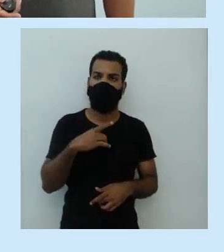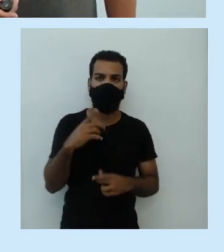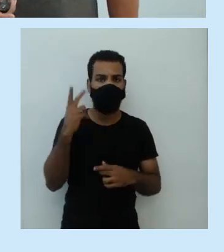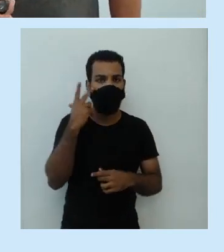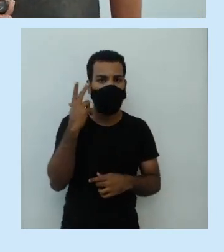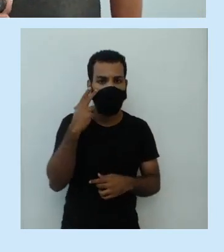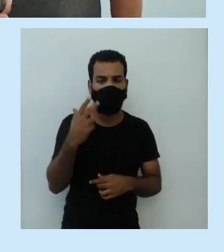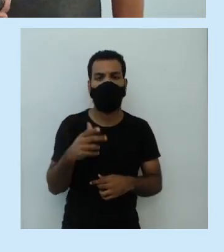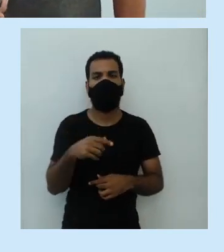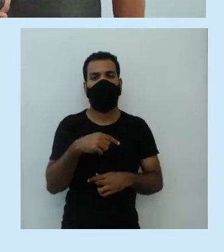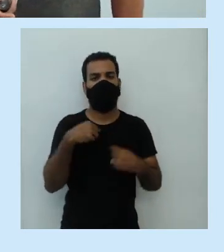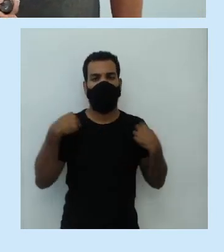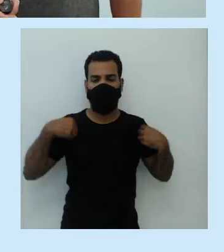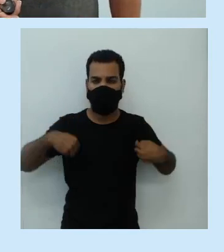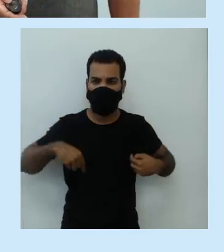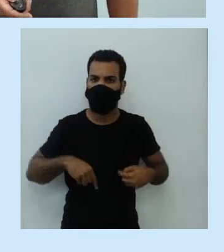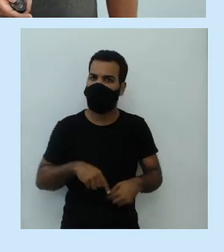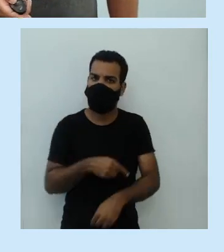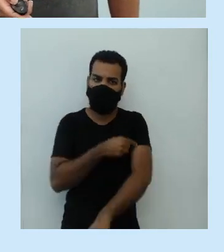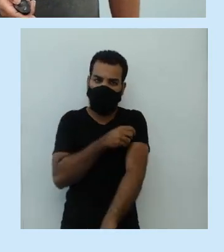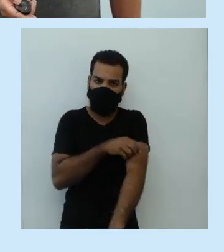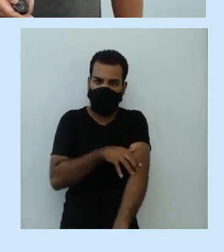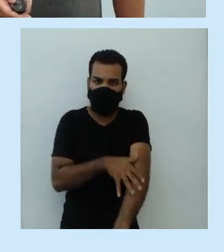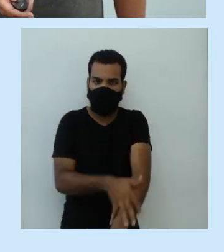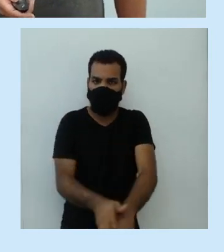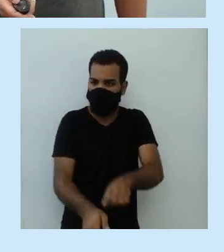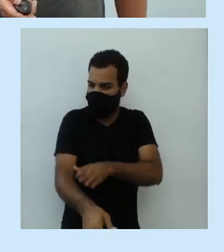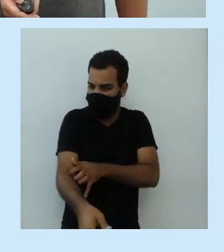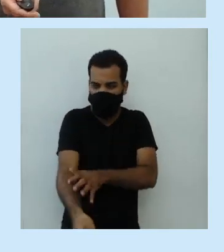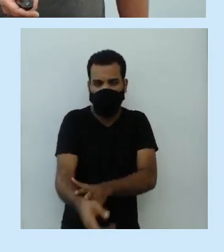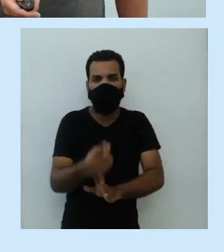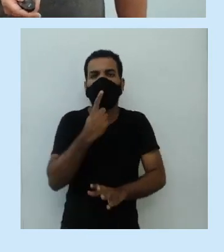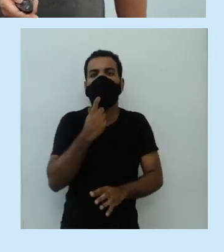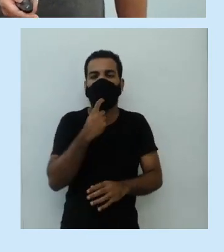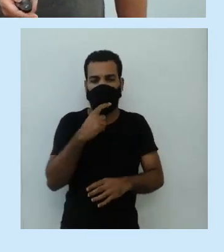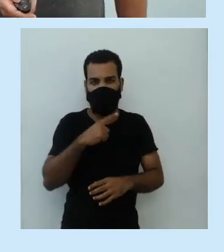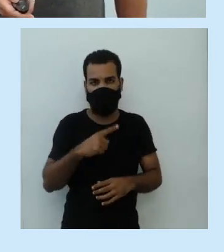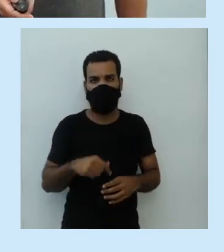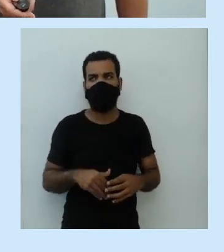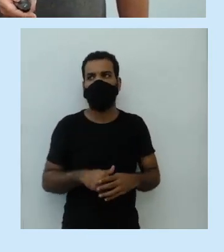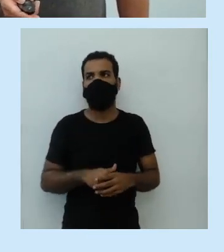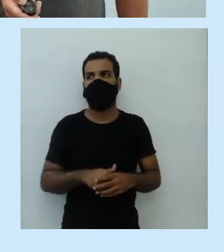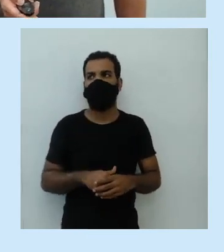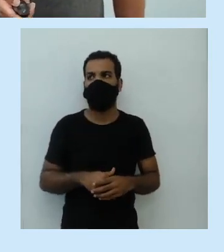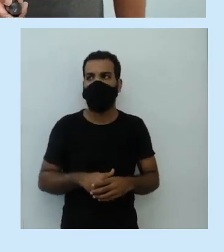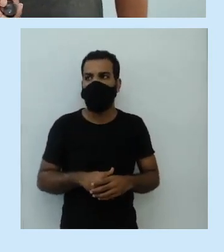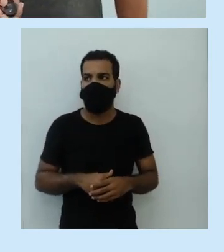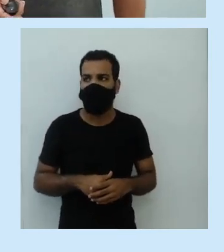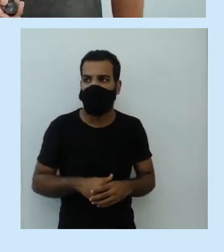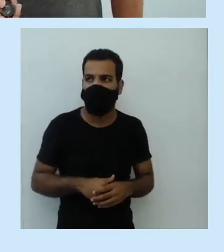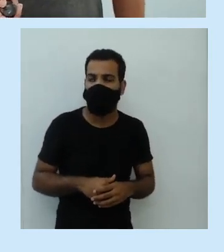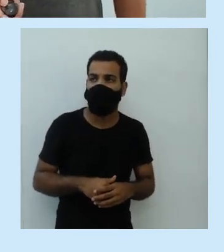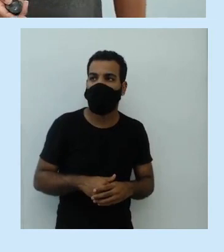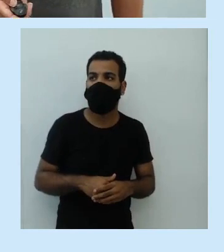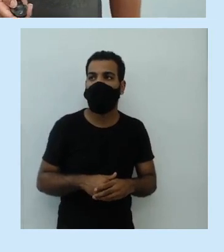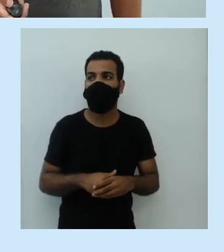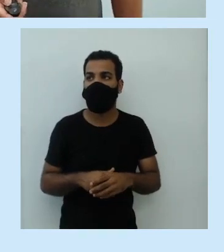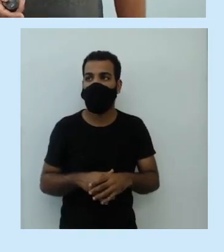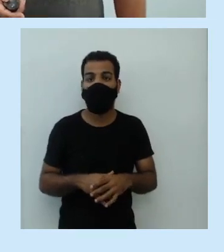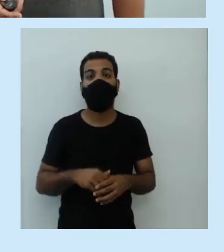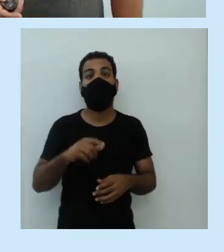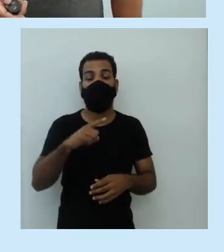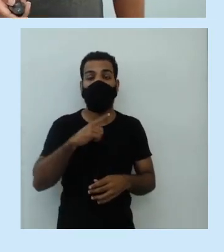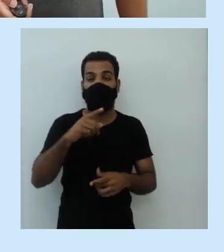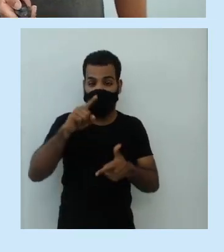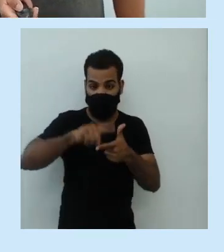nossa corrente sanguínea. Deixa eu dizer uma coisa para vocês. Só utiliza anabolizantes quem tem disfunção hormonal,